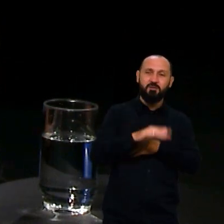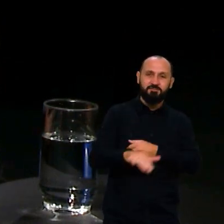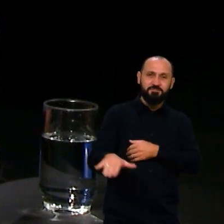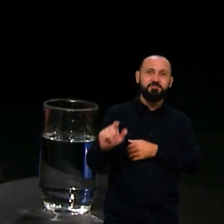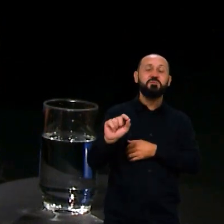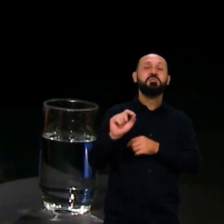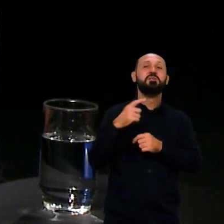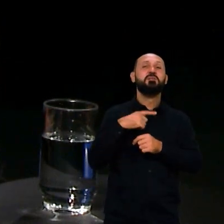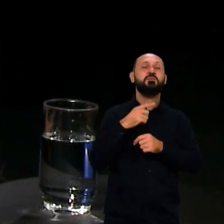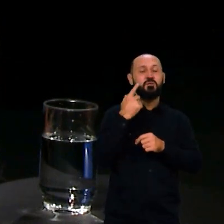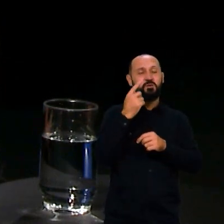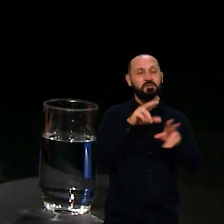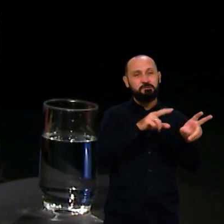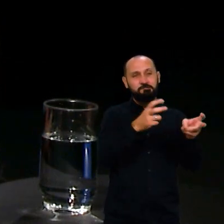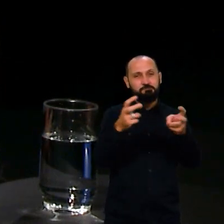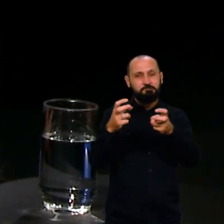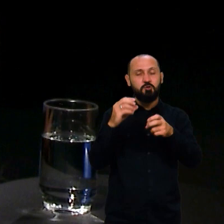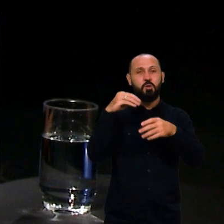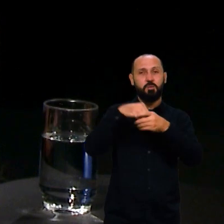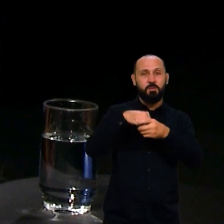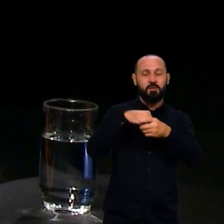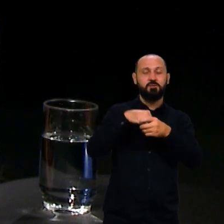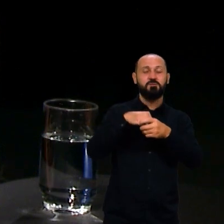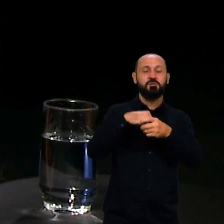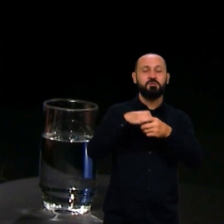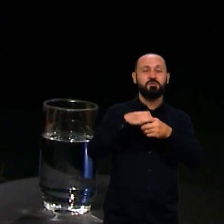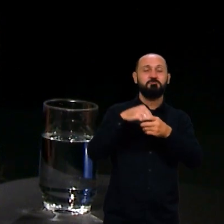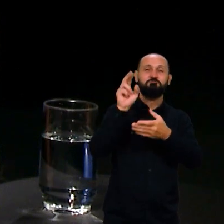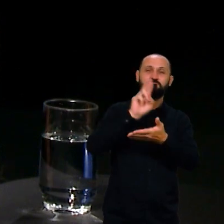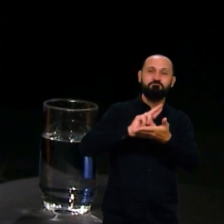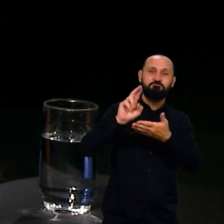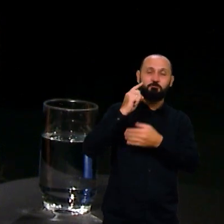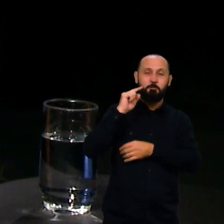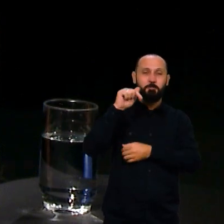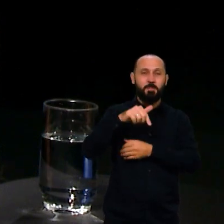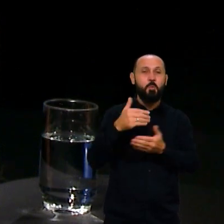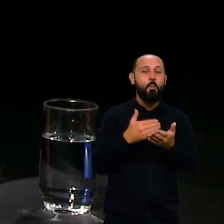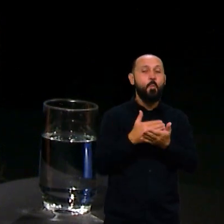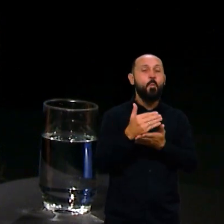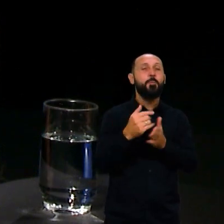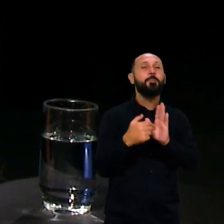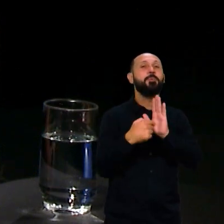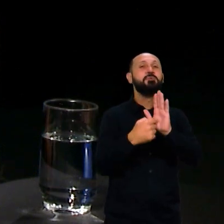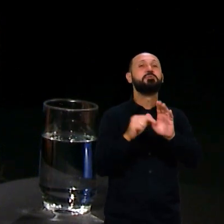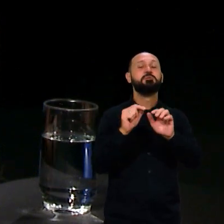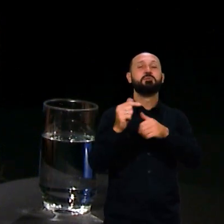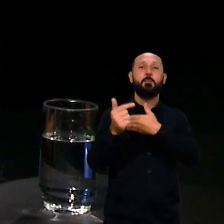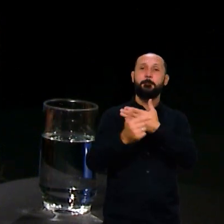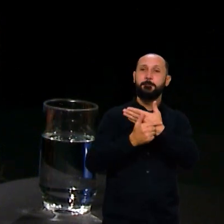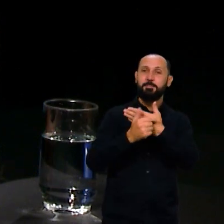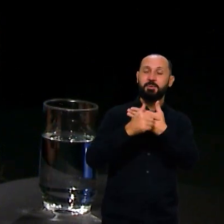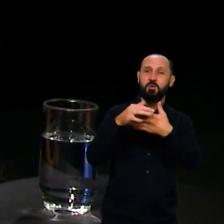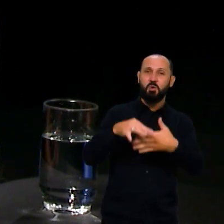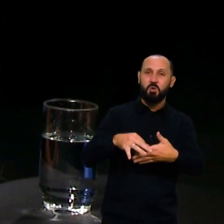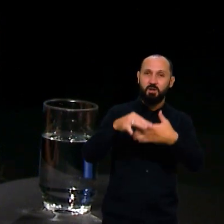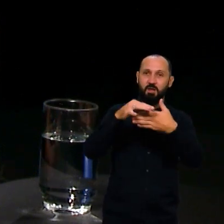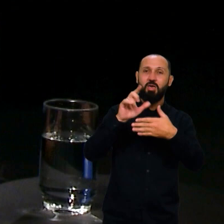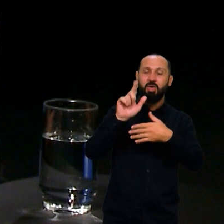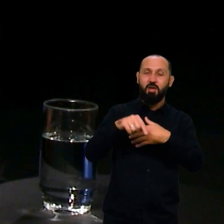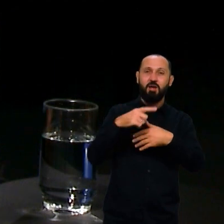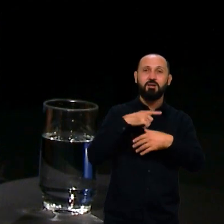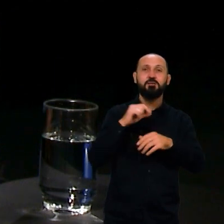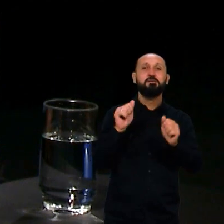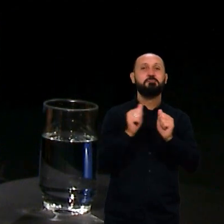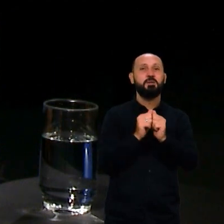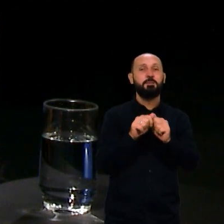da sua infância, daquilo que você colecionou na universidade e veio até aqui mostrando que o papel do líder também